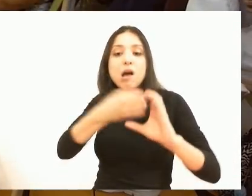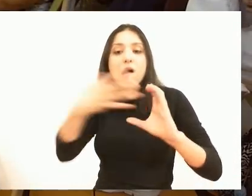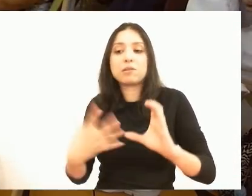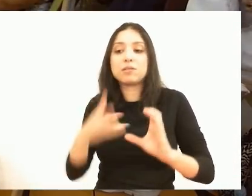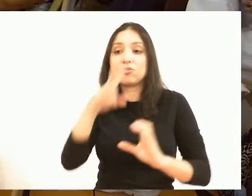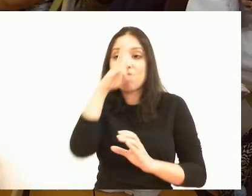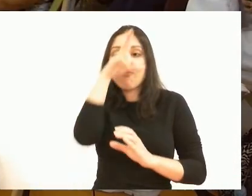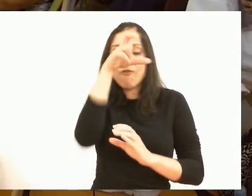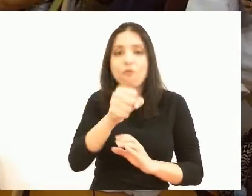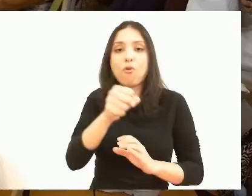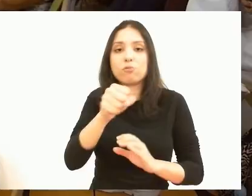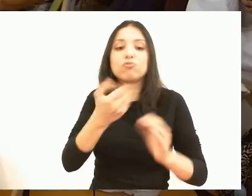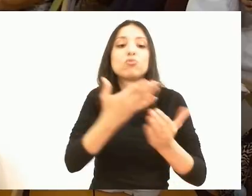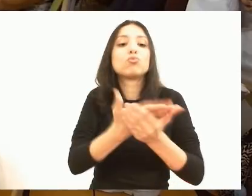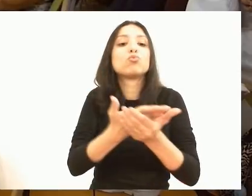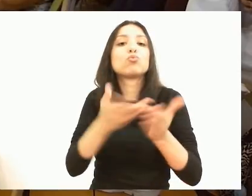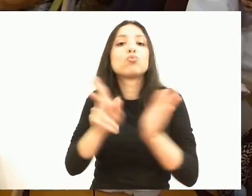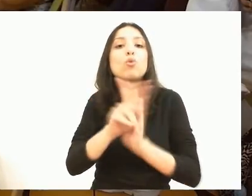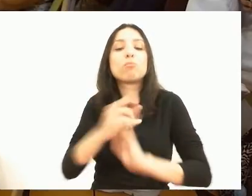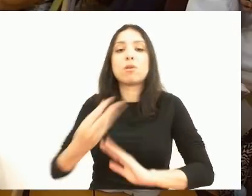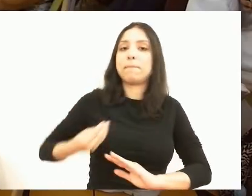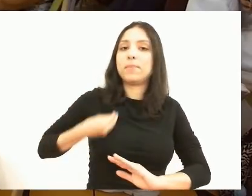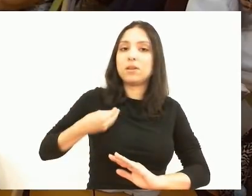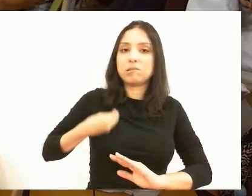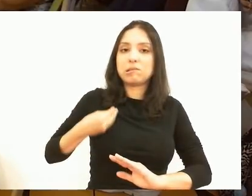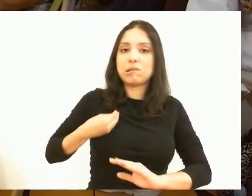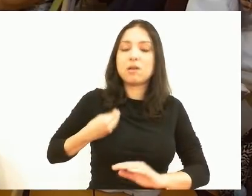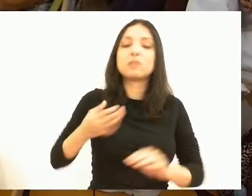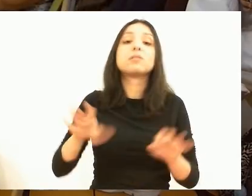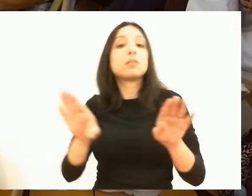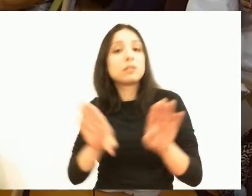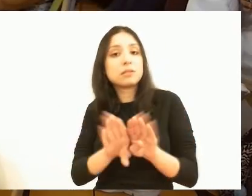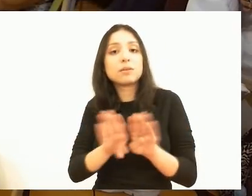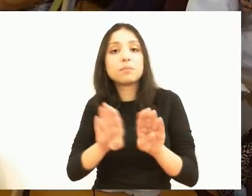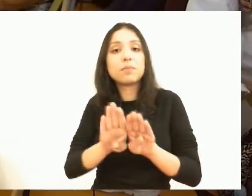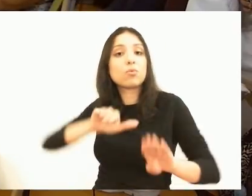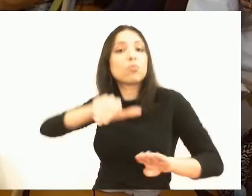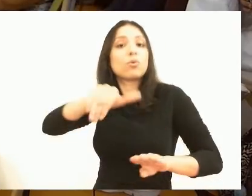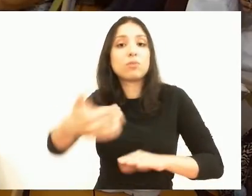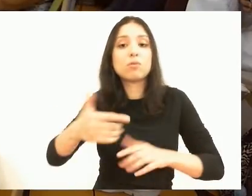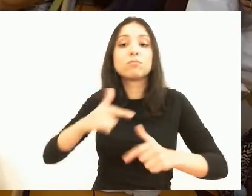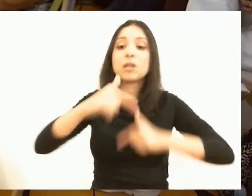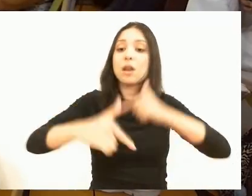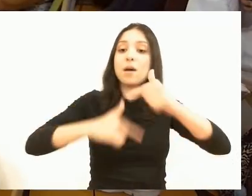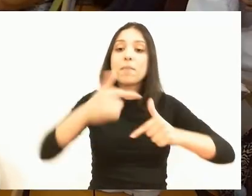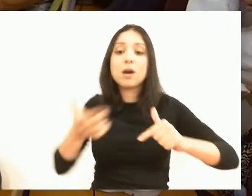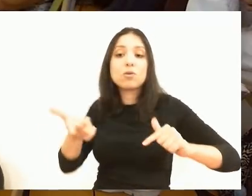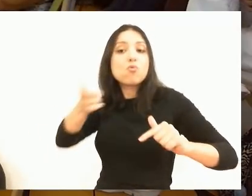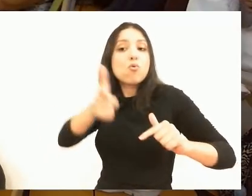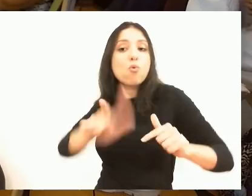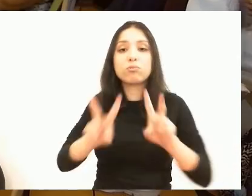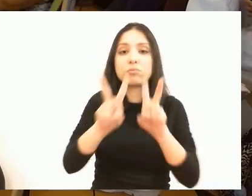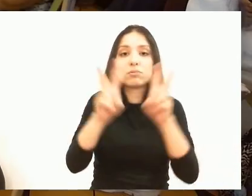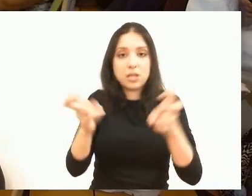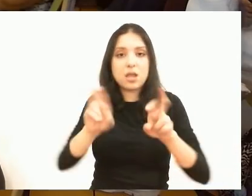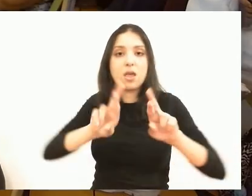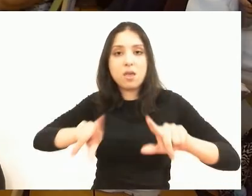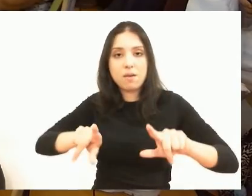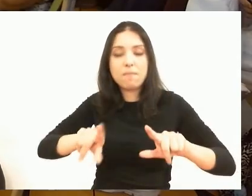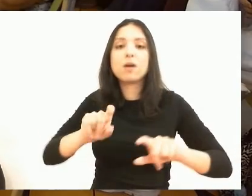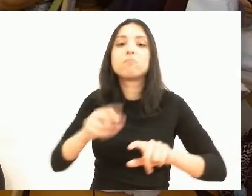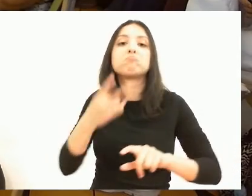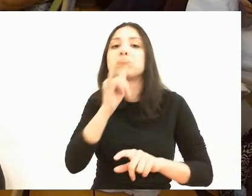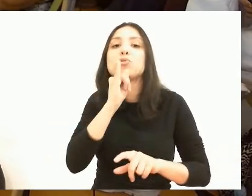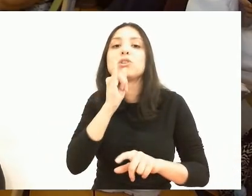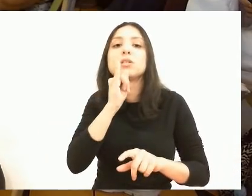nesses estudos da presença e também quando vou trabalhar os outros tópicos né é